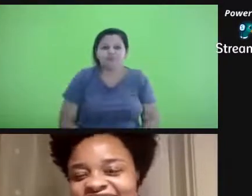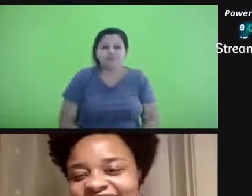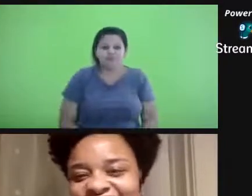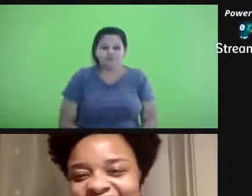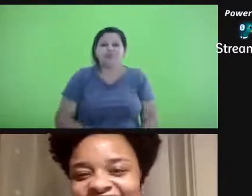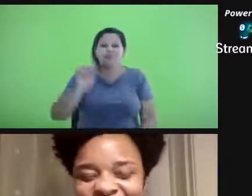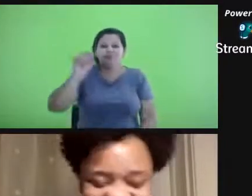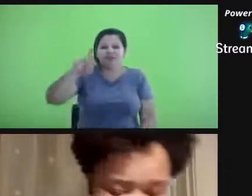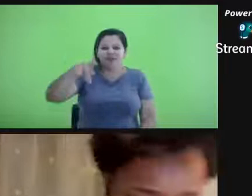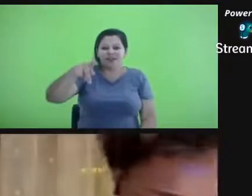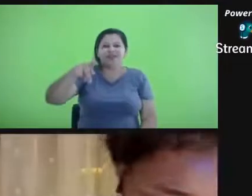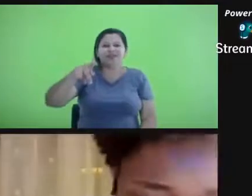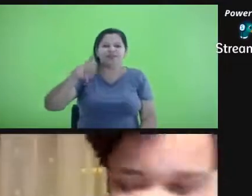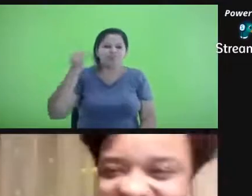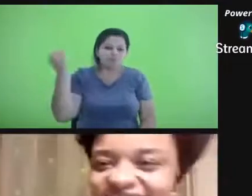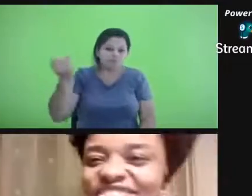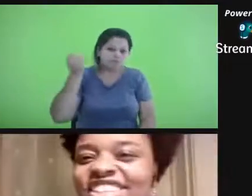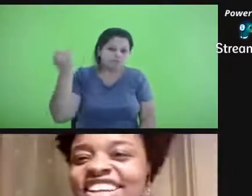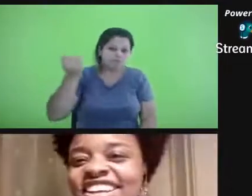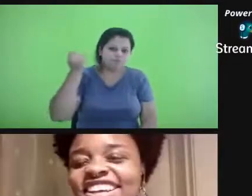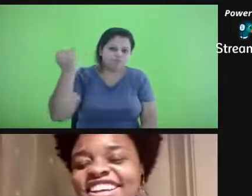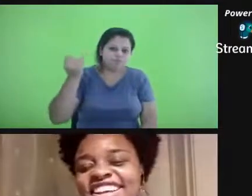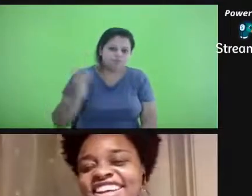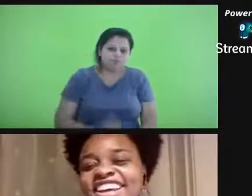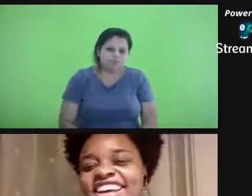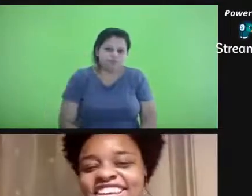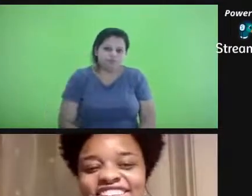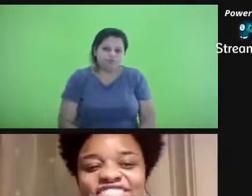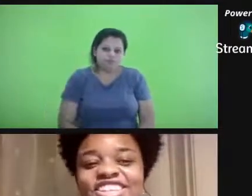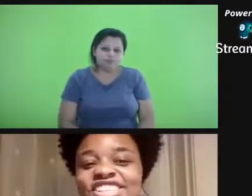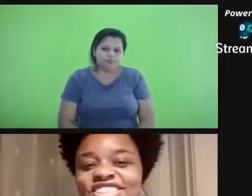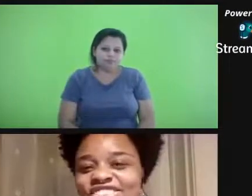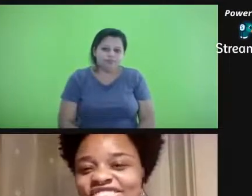E bom, importante, né?